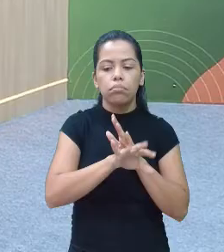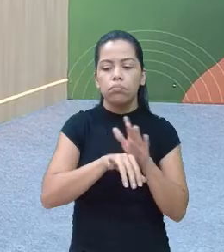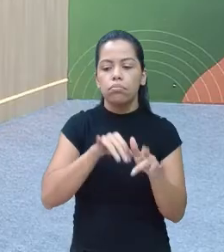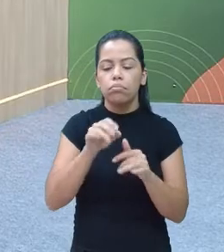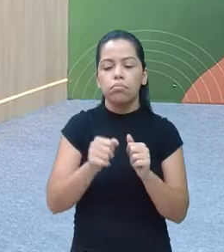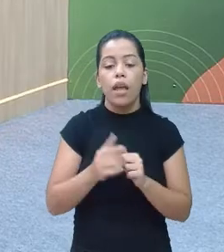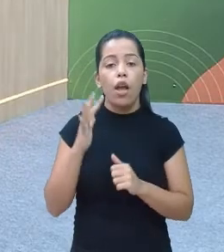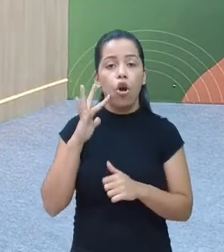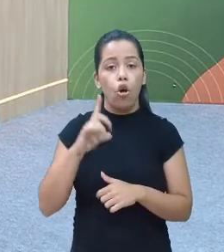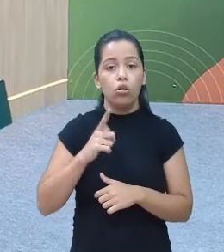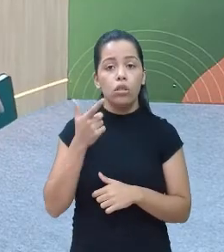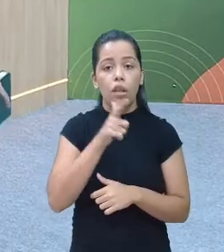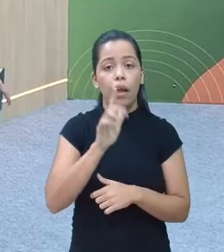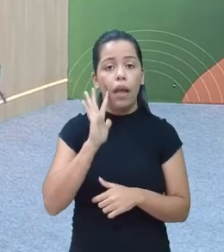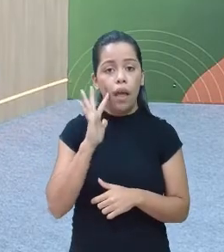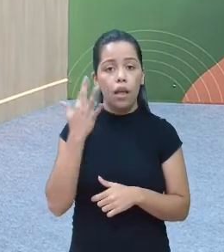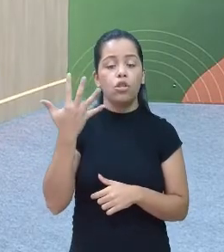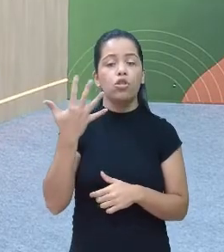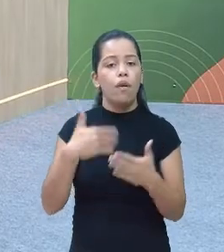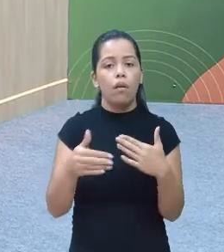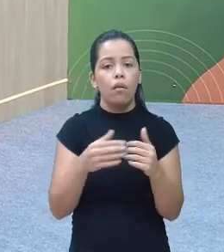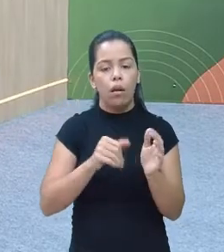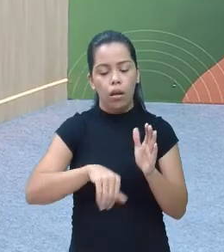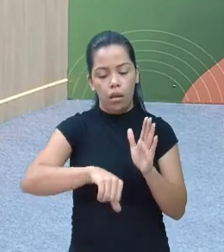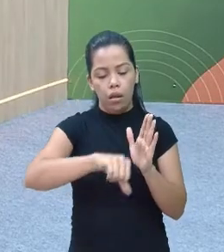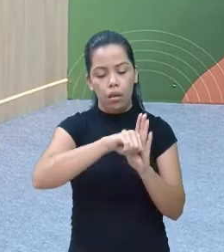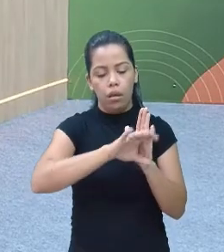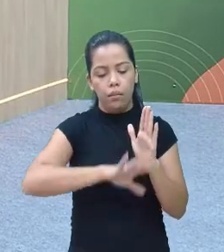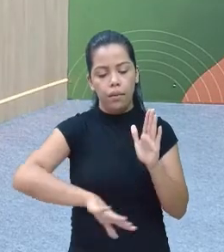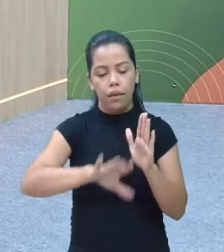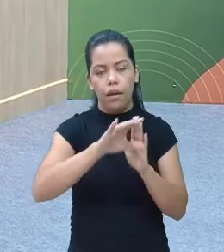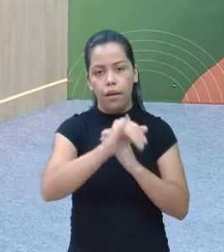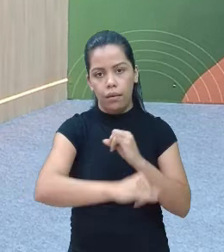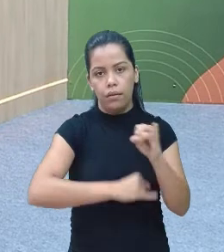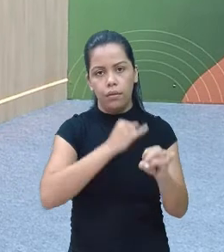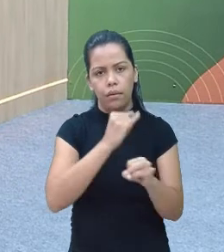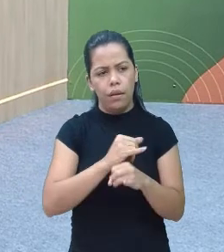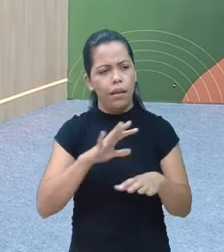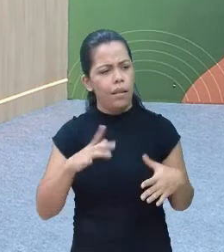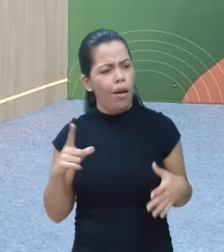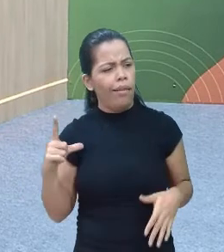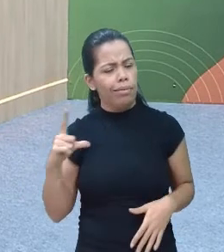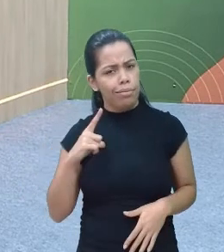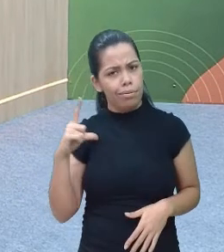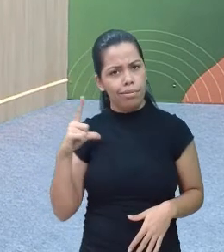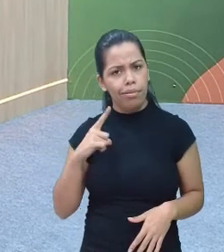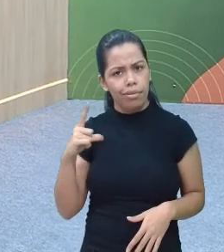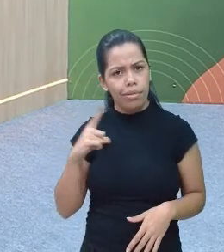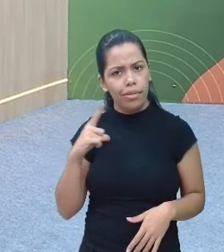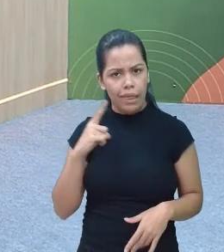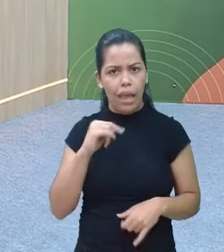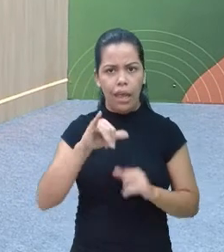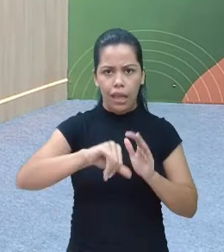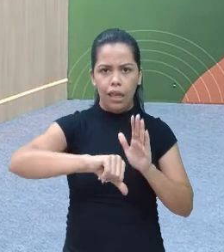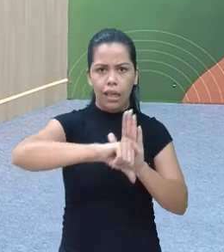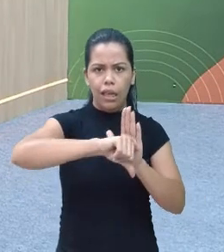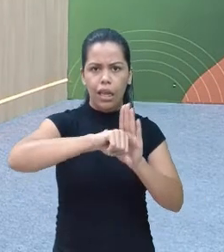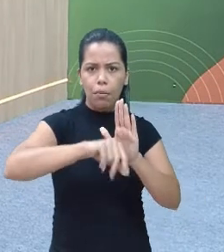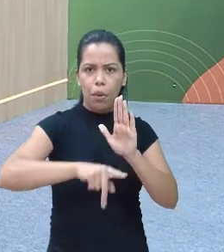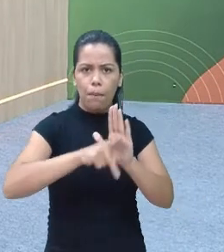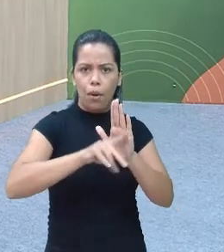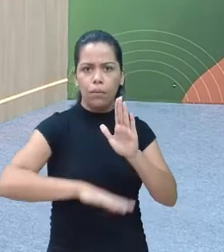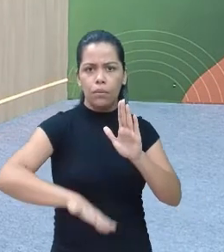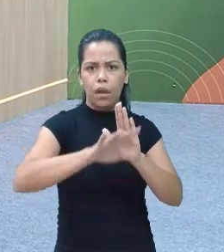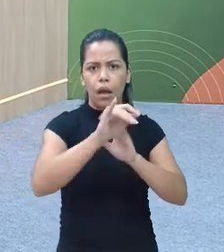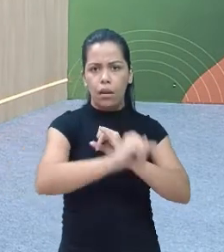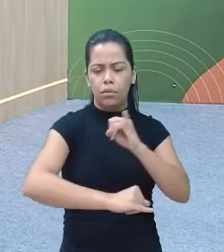Mas, Vivi, você está me dizendo então que existem crimes que acontecem nas redes sociais? Se é. Não só nas redes